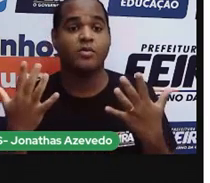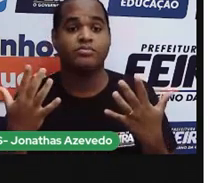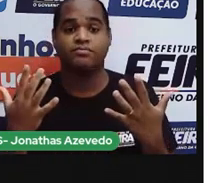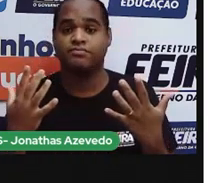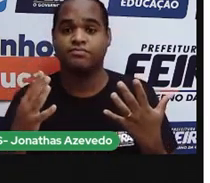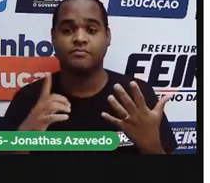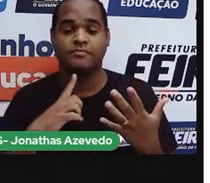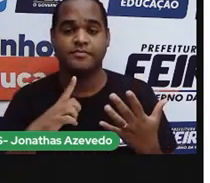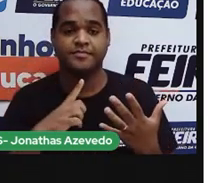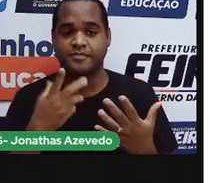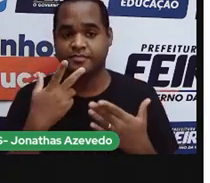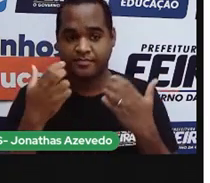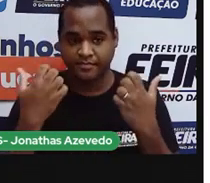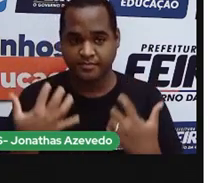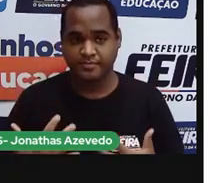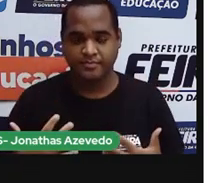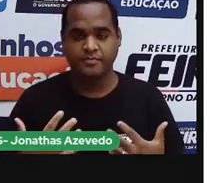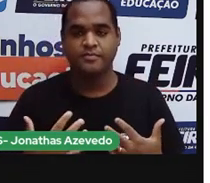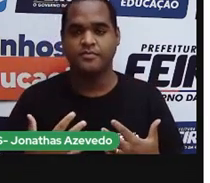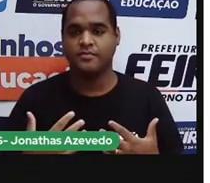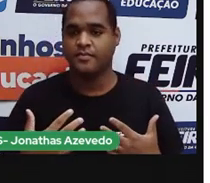musiquinha.